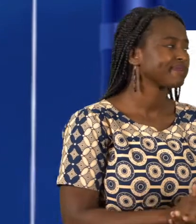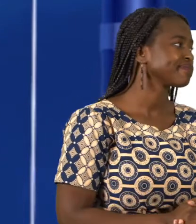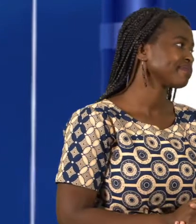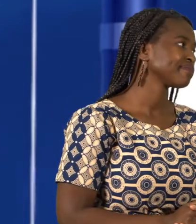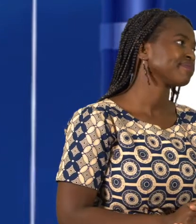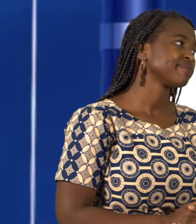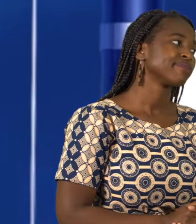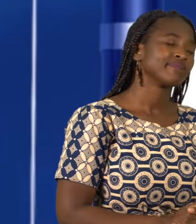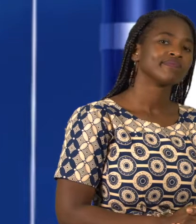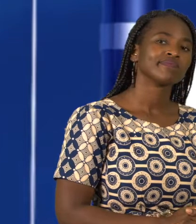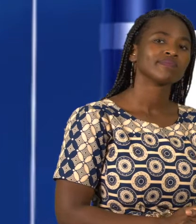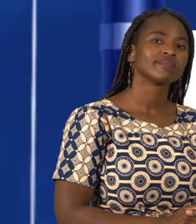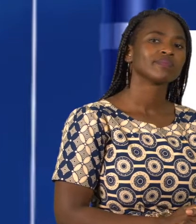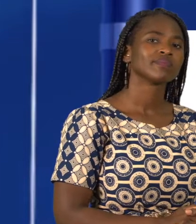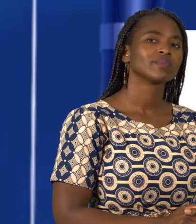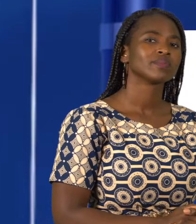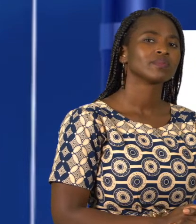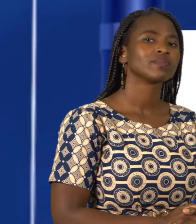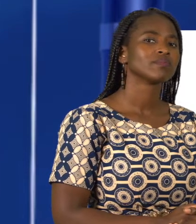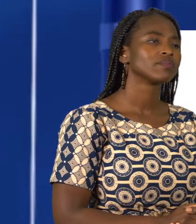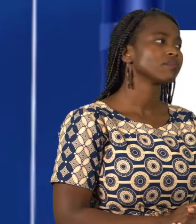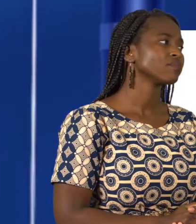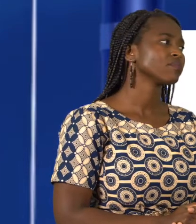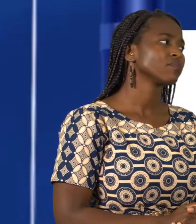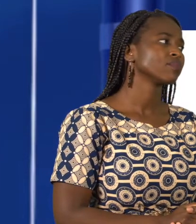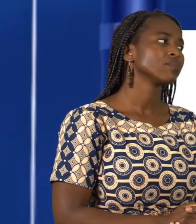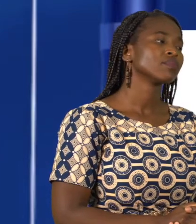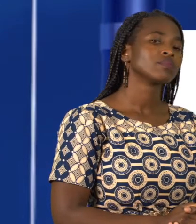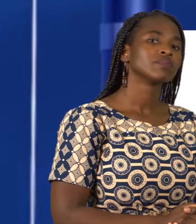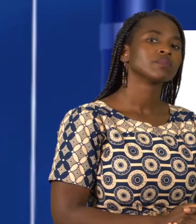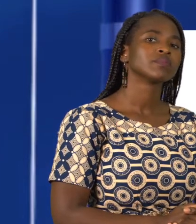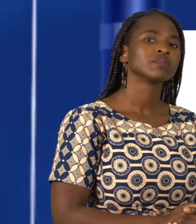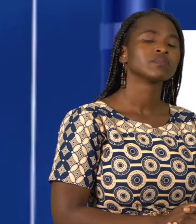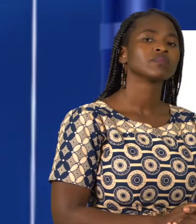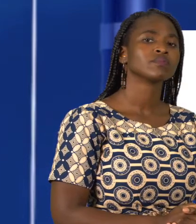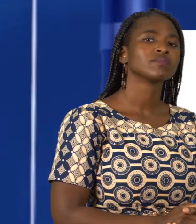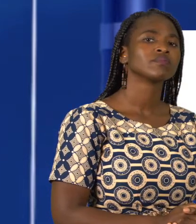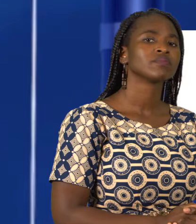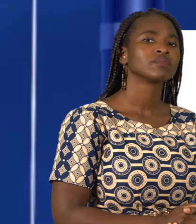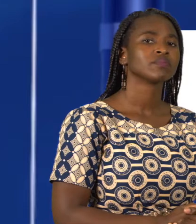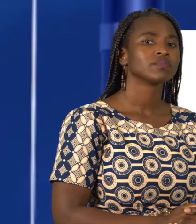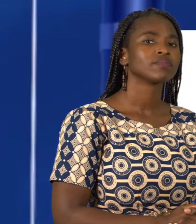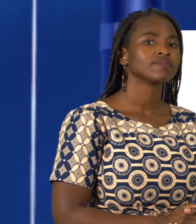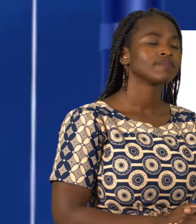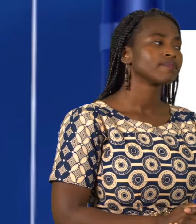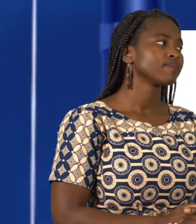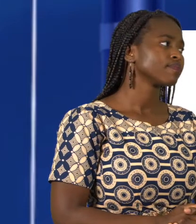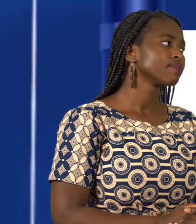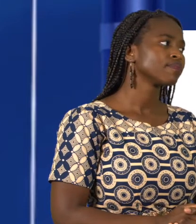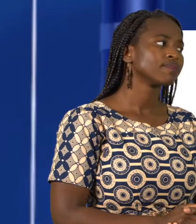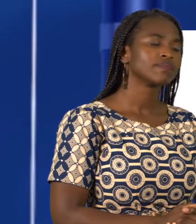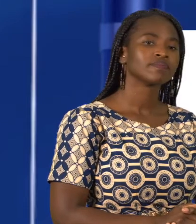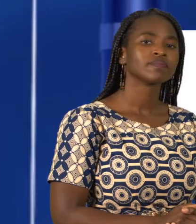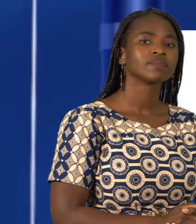engravidaram. Esta não é a única semelhança entre estas duas mães. A outra e mais preocupante é que elas foram